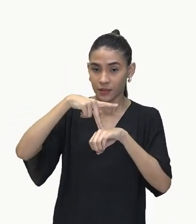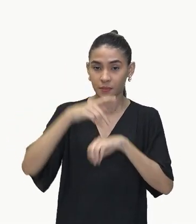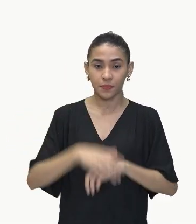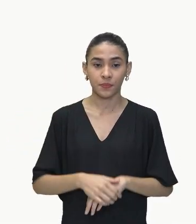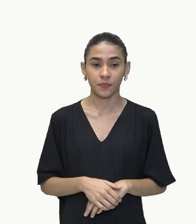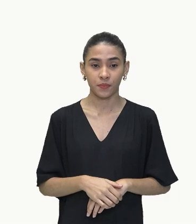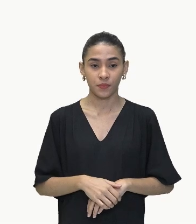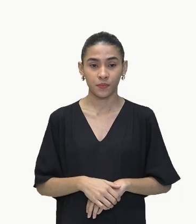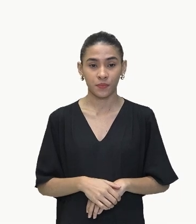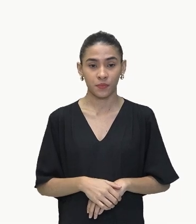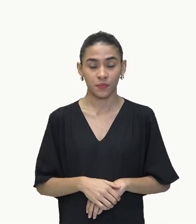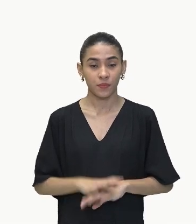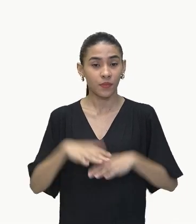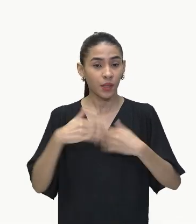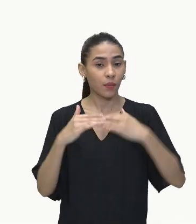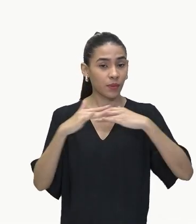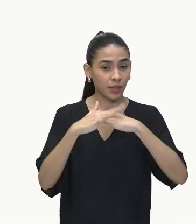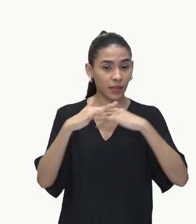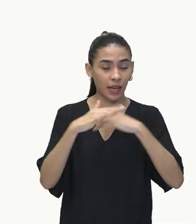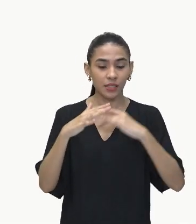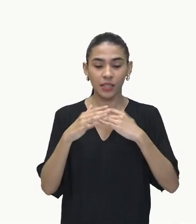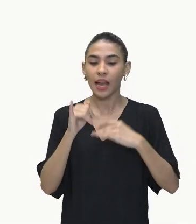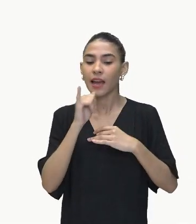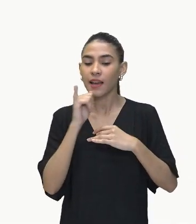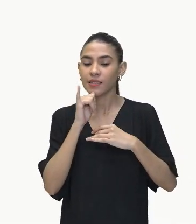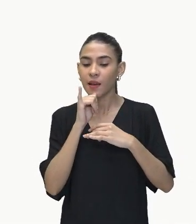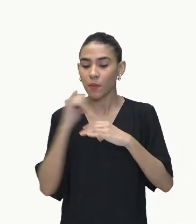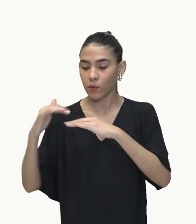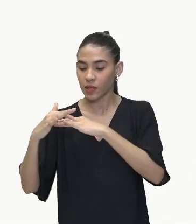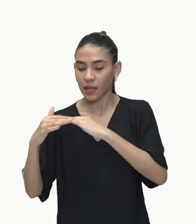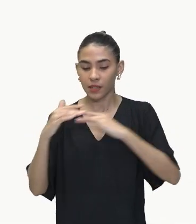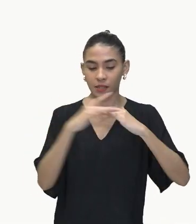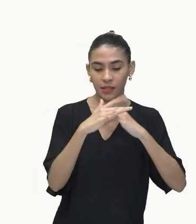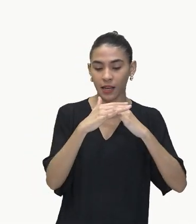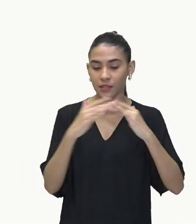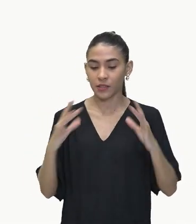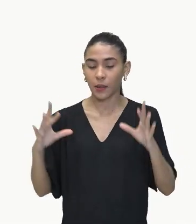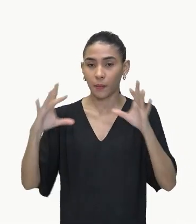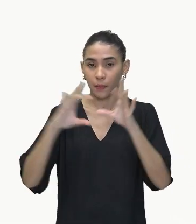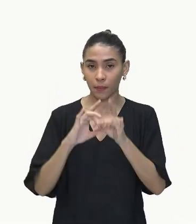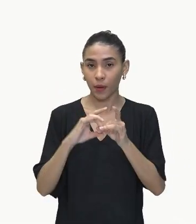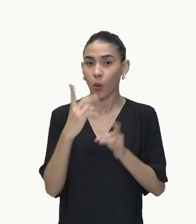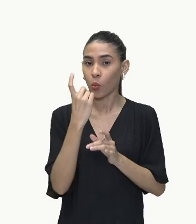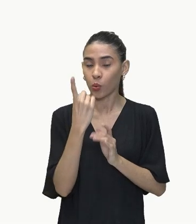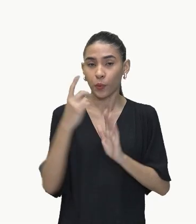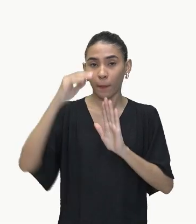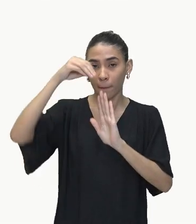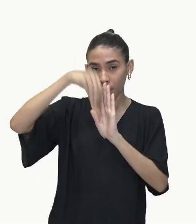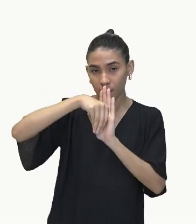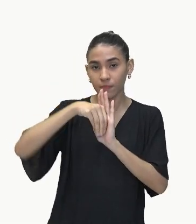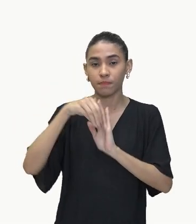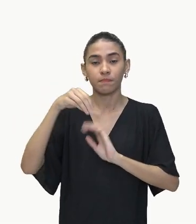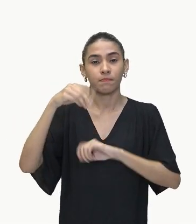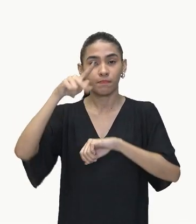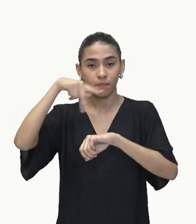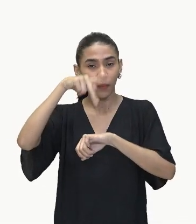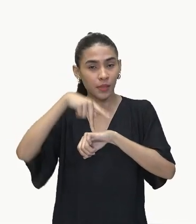Então, as cidades que se emendam e estão dentro de um único país são